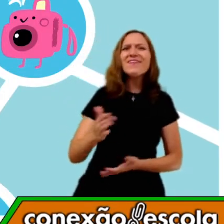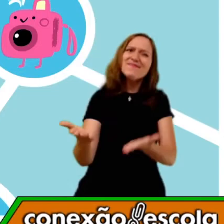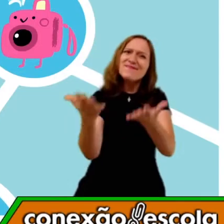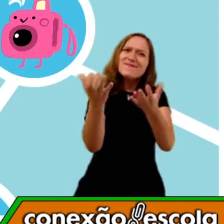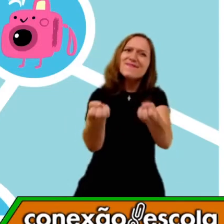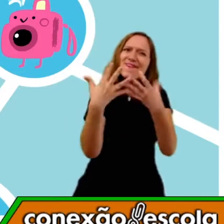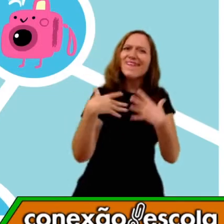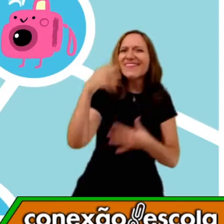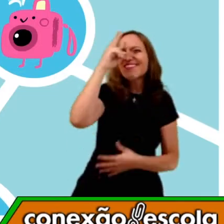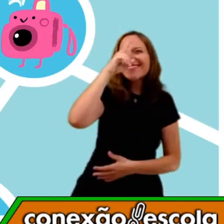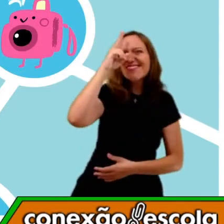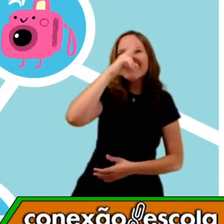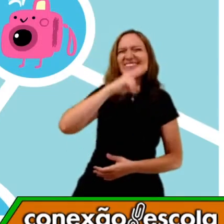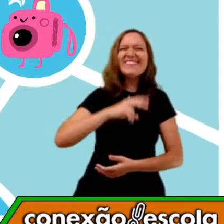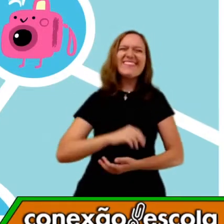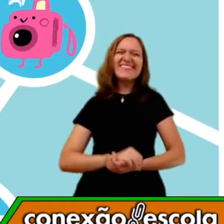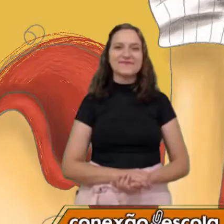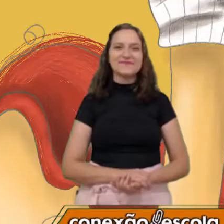história